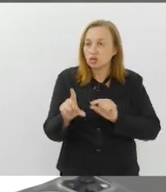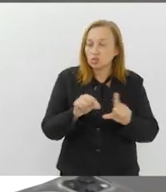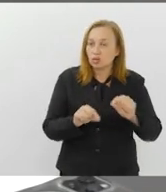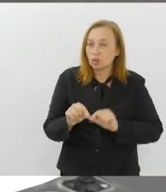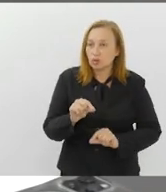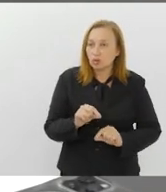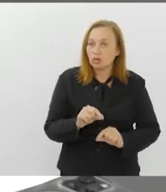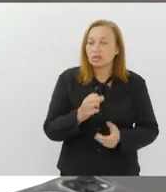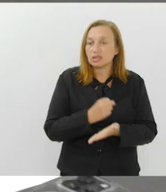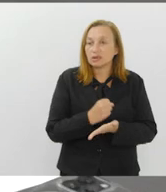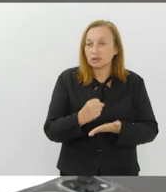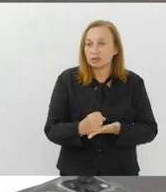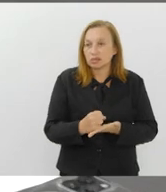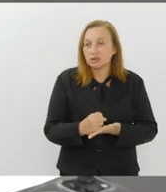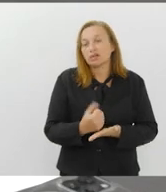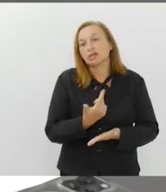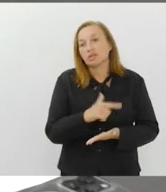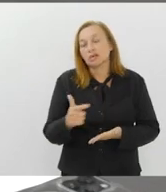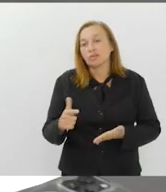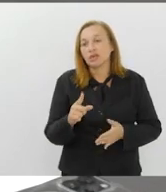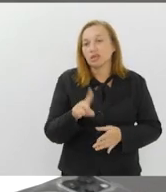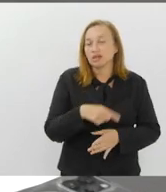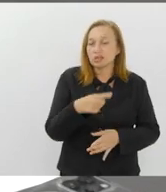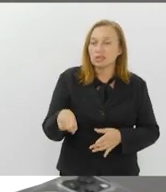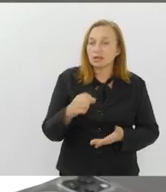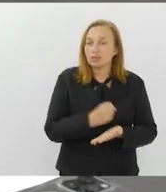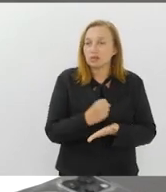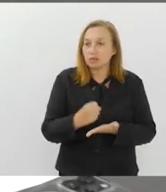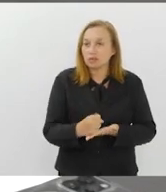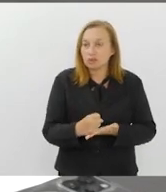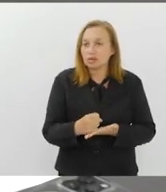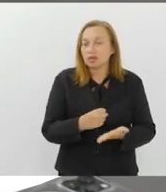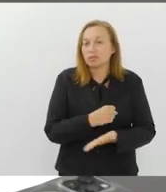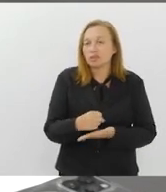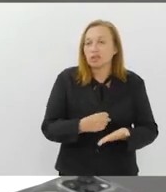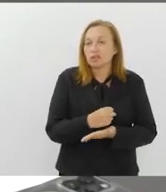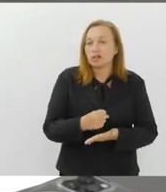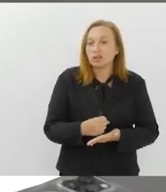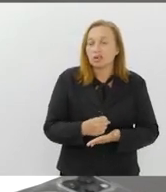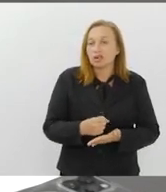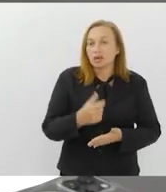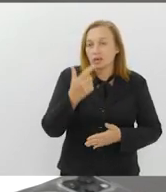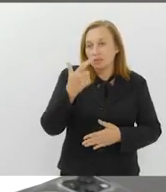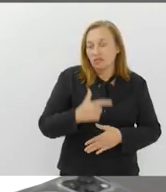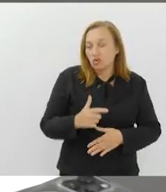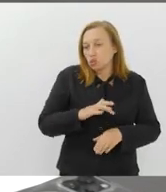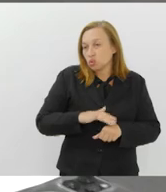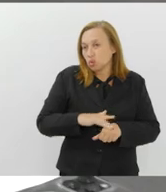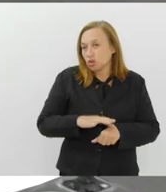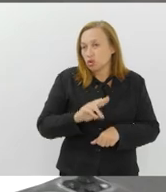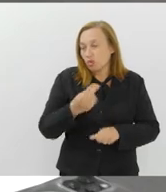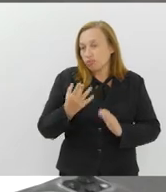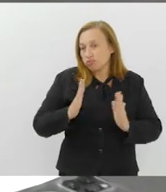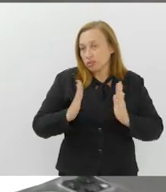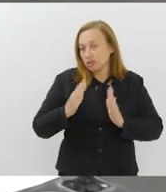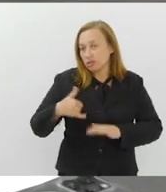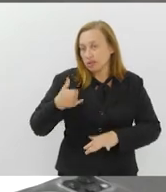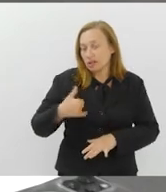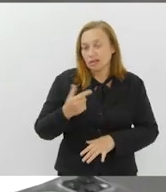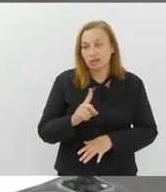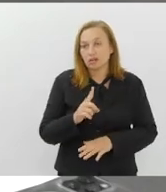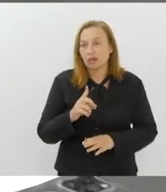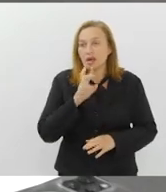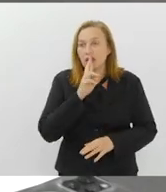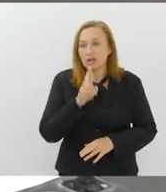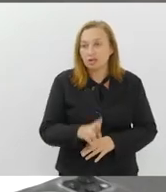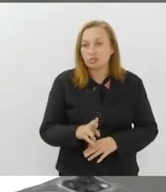na contratação, nem existe cancelamento de contrato baseado em perfil de doença ou faixa etária. Então, é essa a resposta